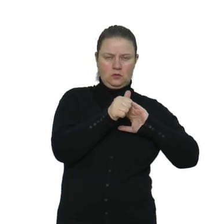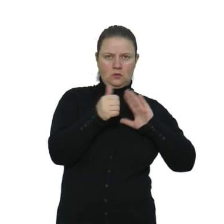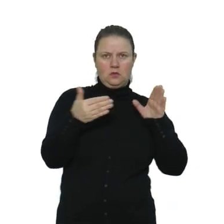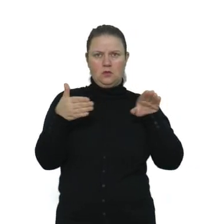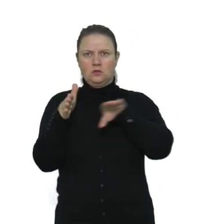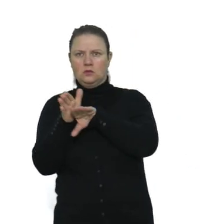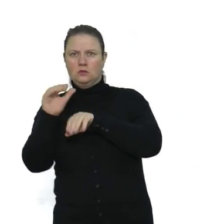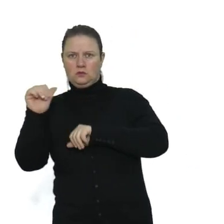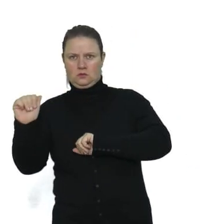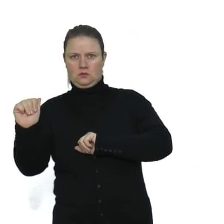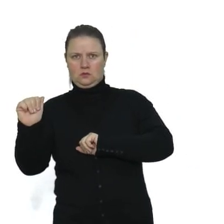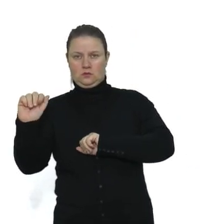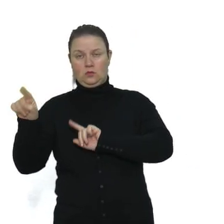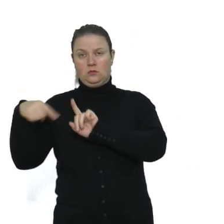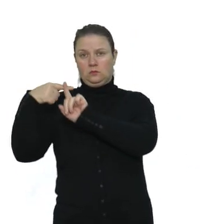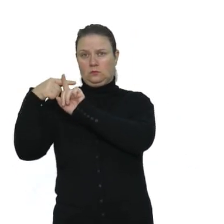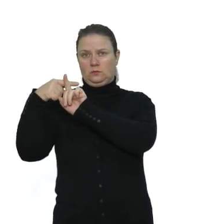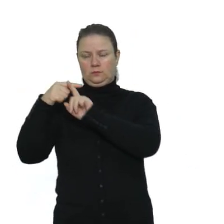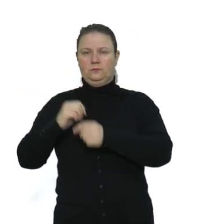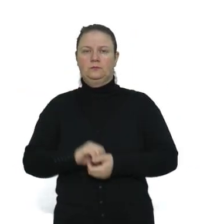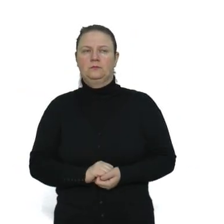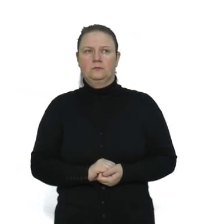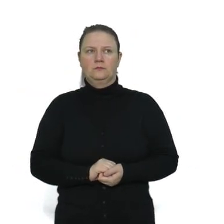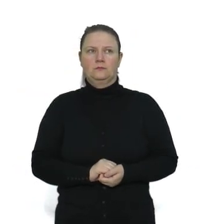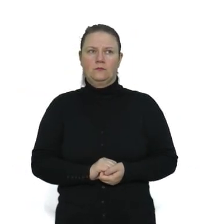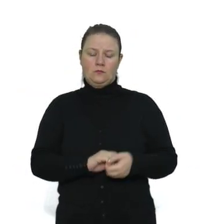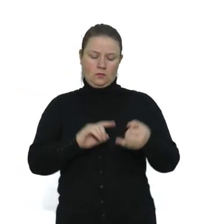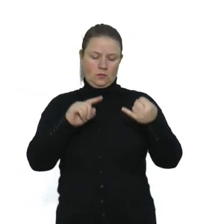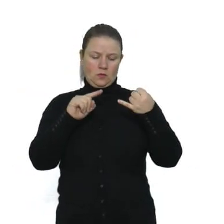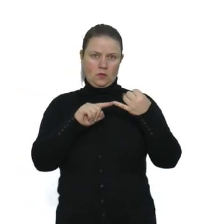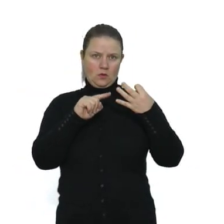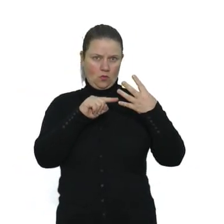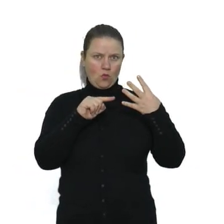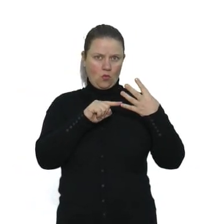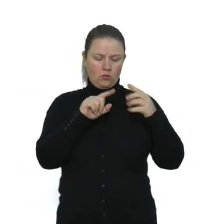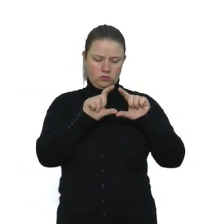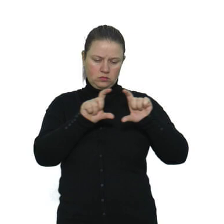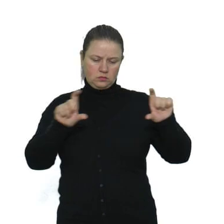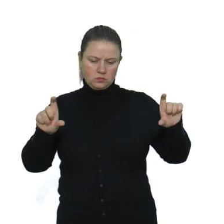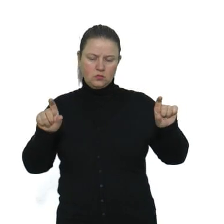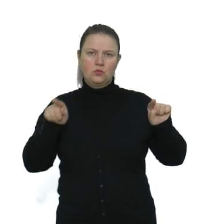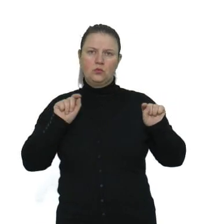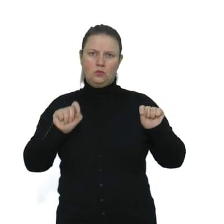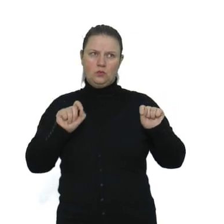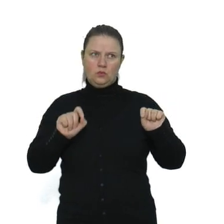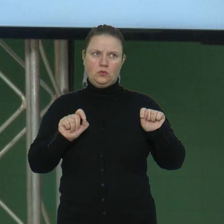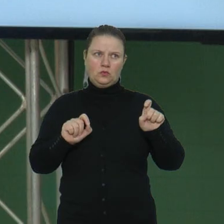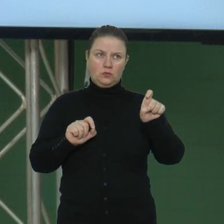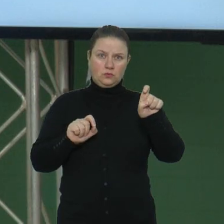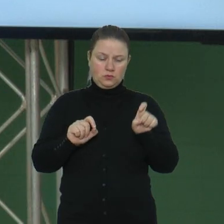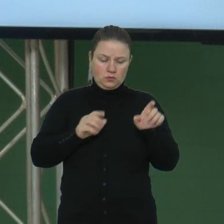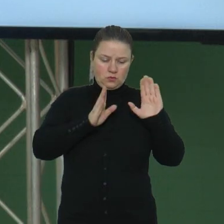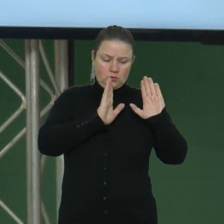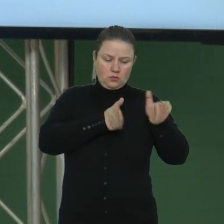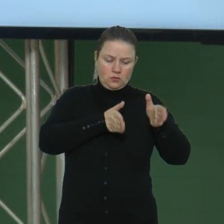positivo, certo? Do a. E a quarta que eu trouxe para vocês é quando que o x, o módulo do x, né, for maior ou